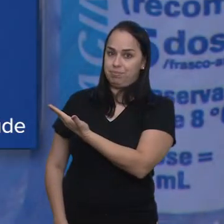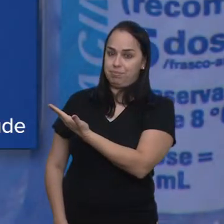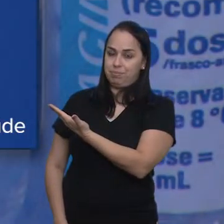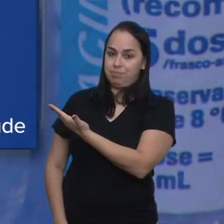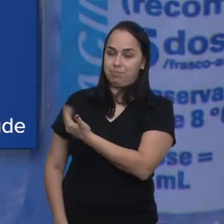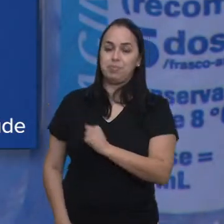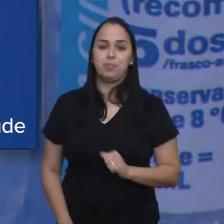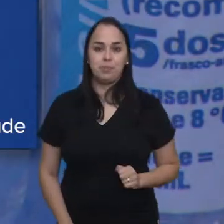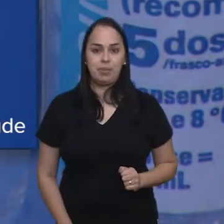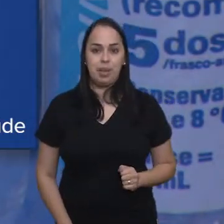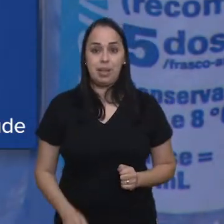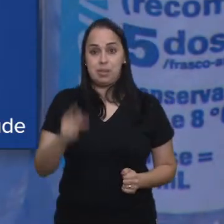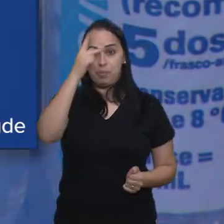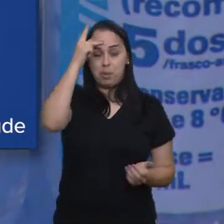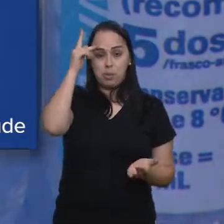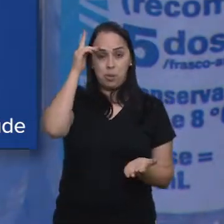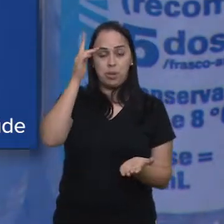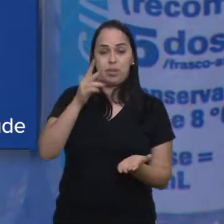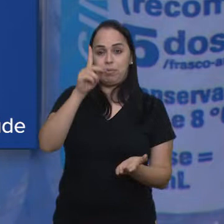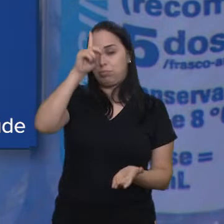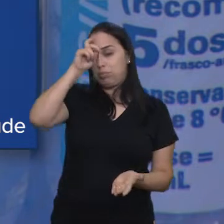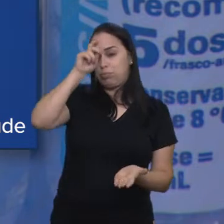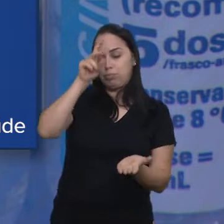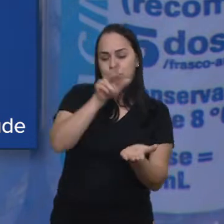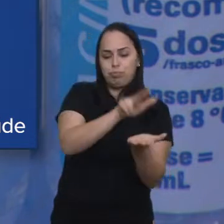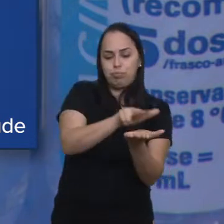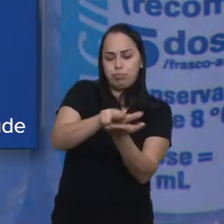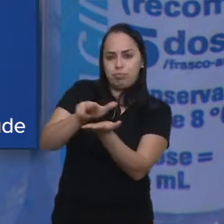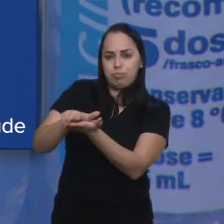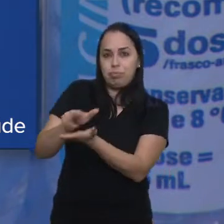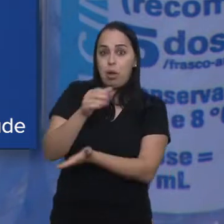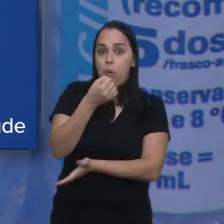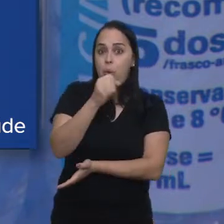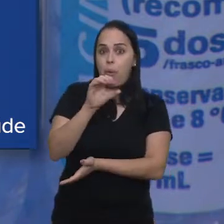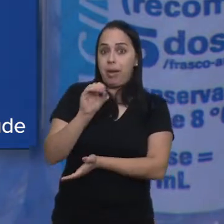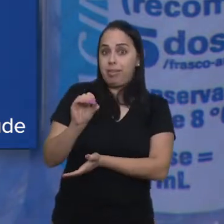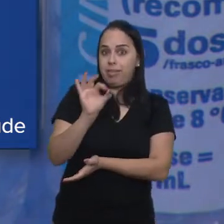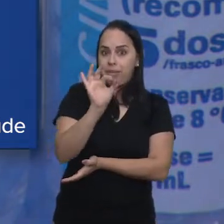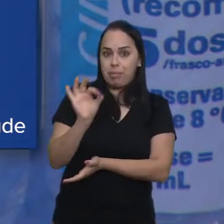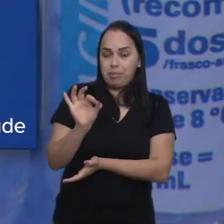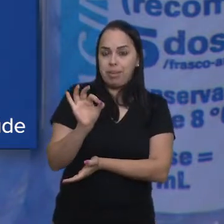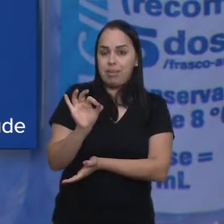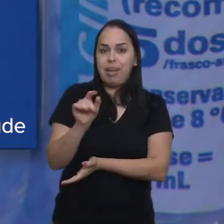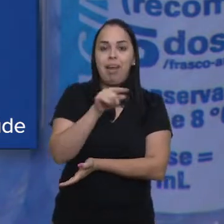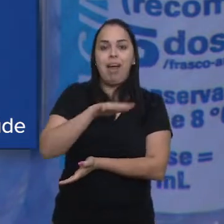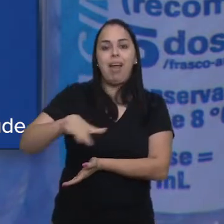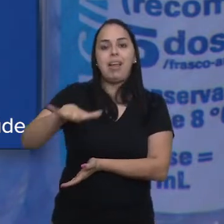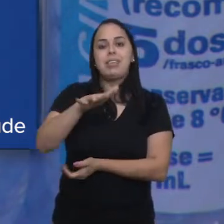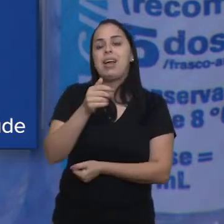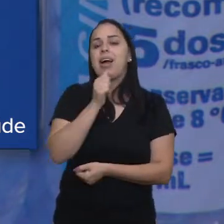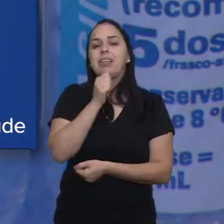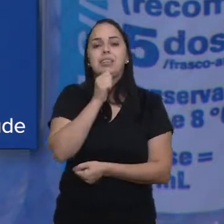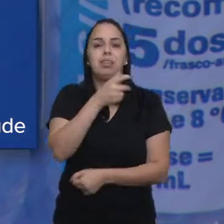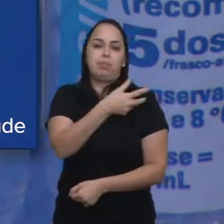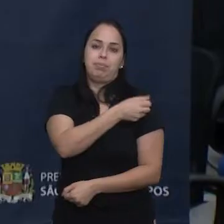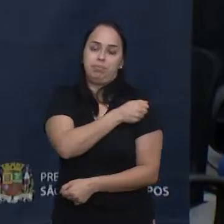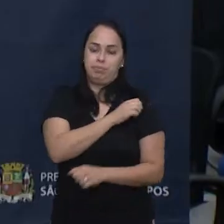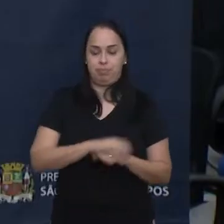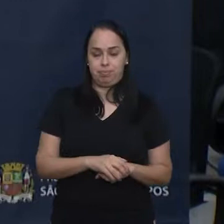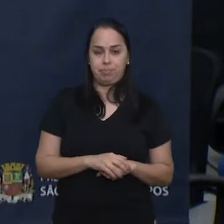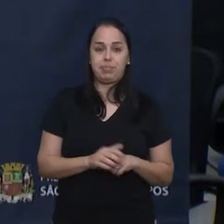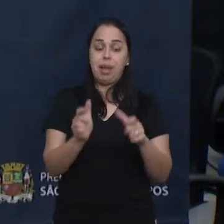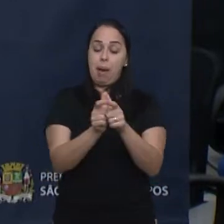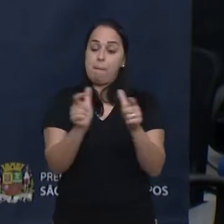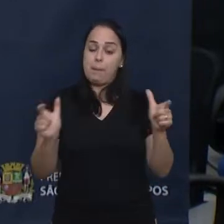Saúde, 80% dos internados por Covid-19 na rede pública não completaram o ciclo vacinal.